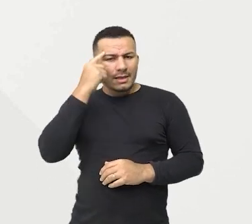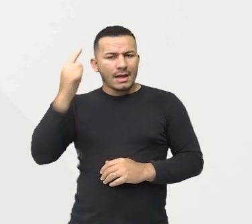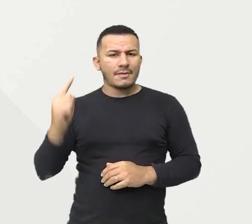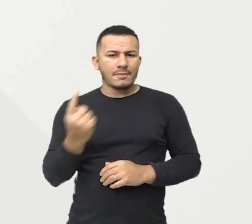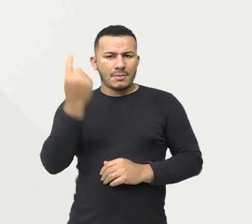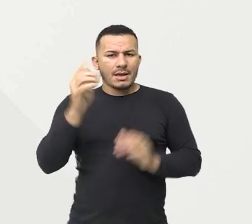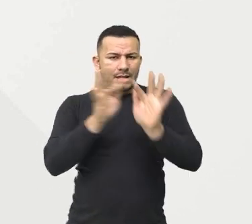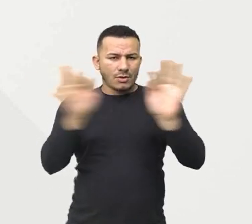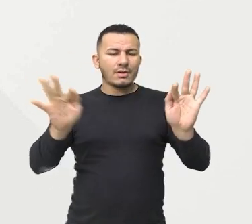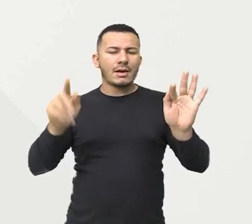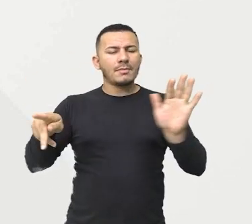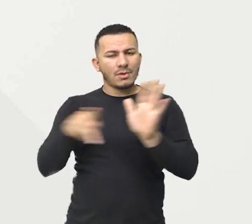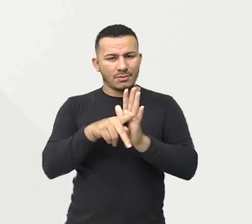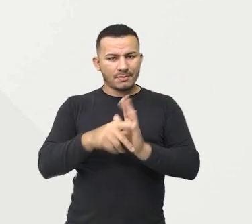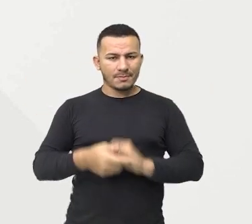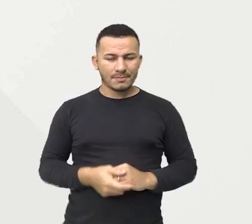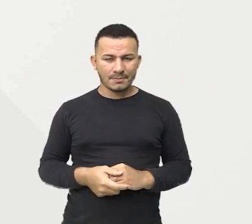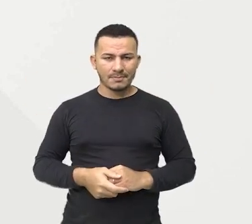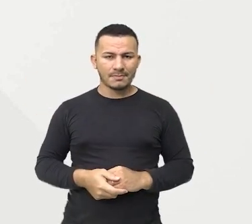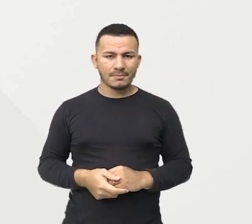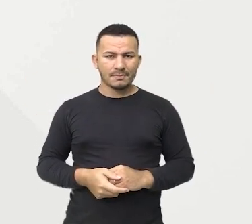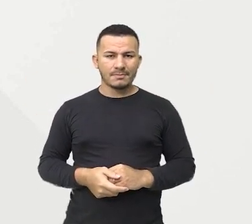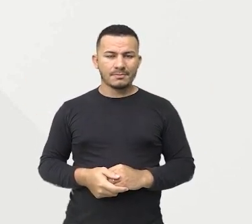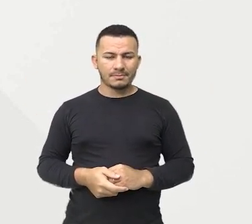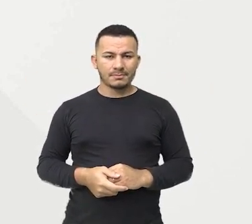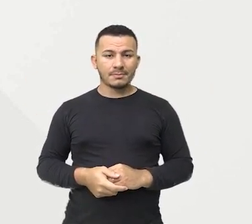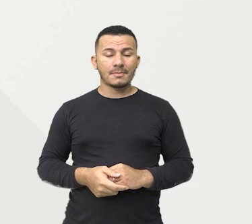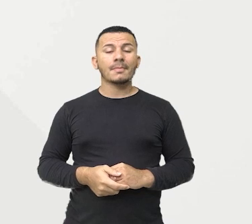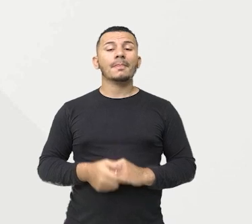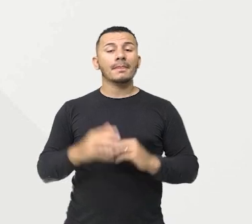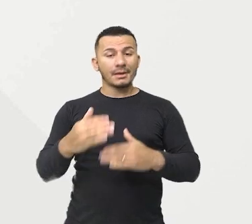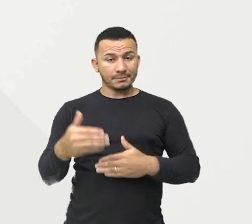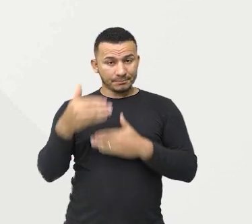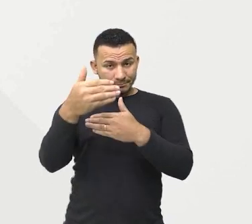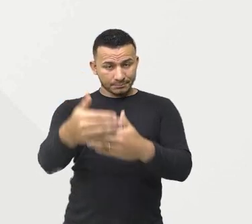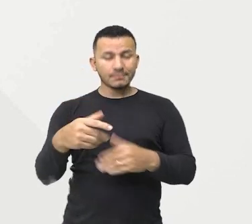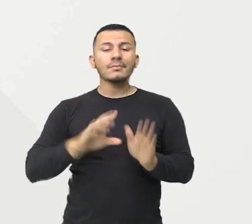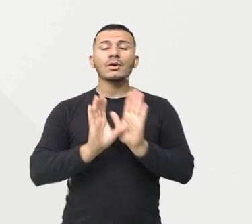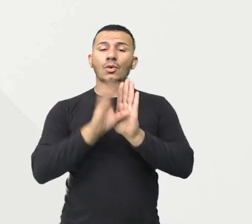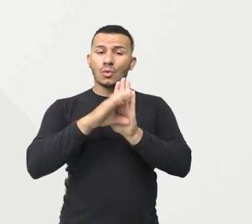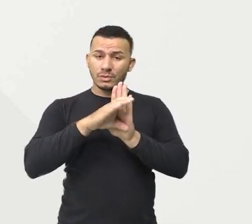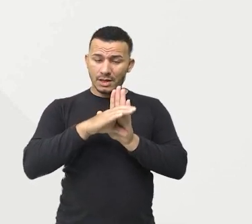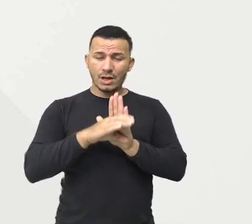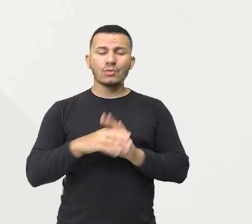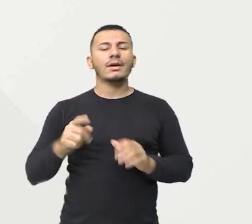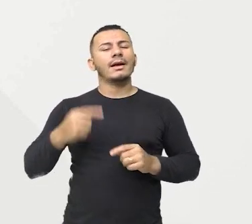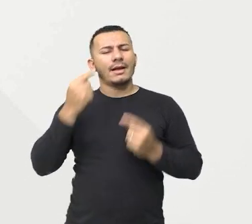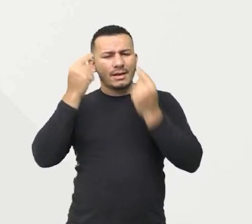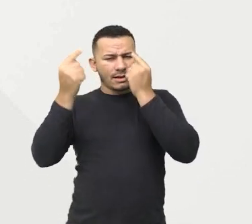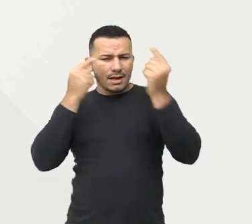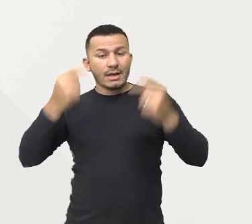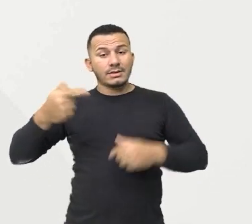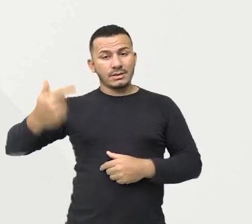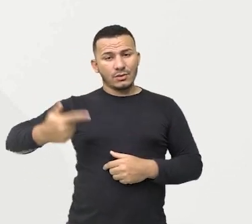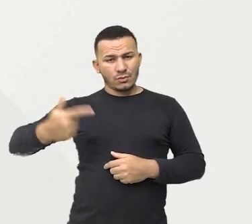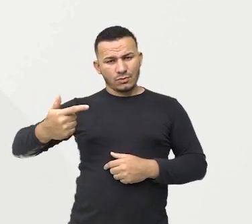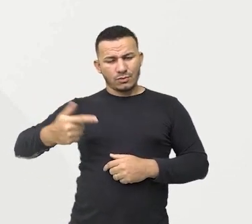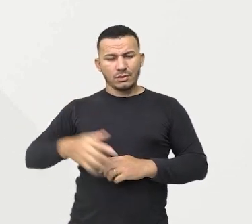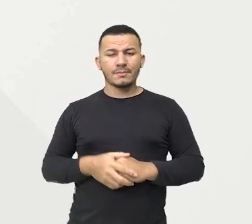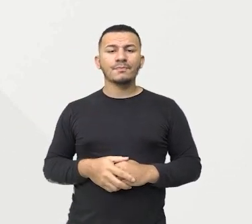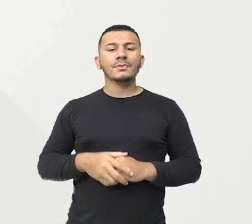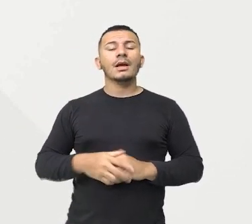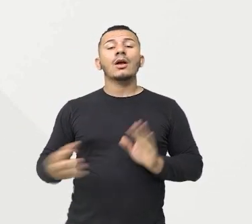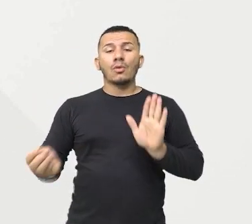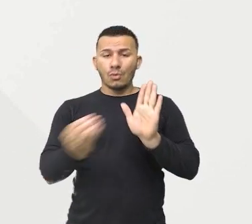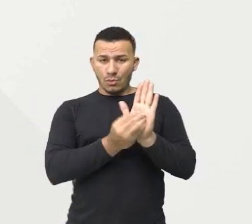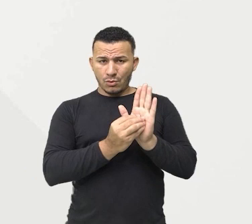do parágrafo, tá bom? E aí, na sequência, um conceito sobre ideias secundárias. Elas aparecem nas frases